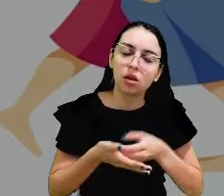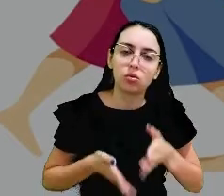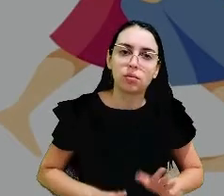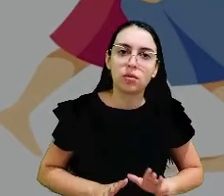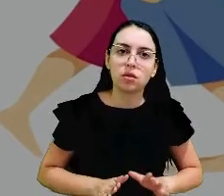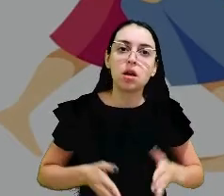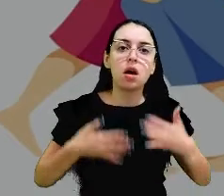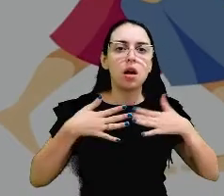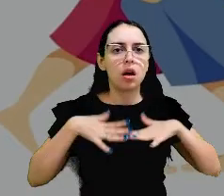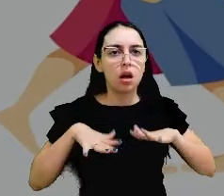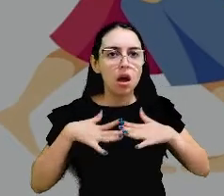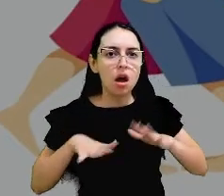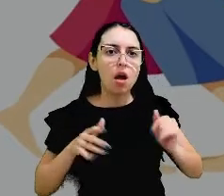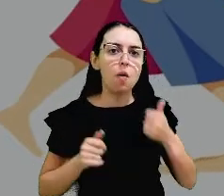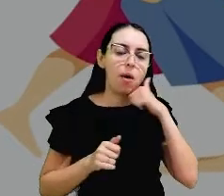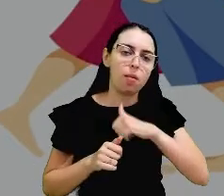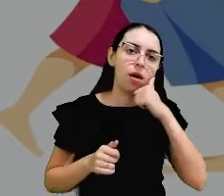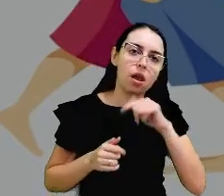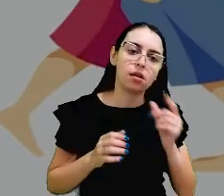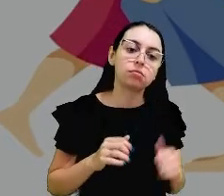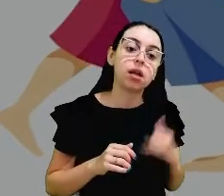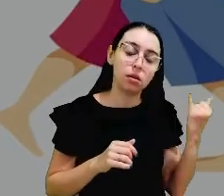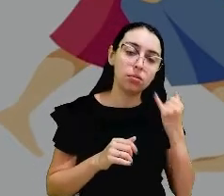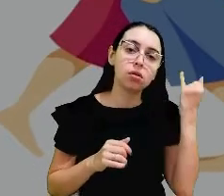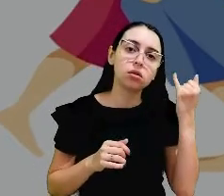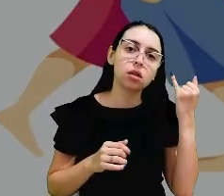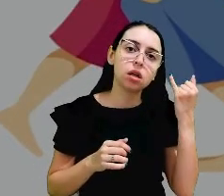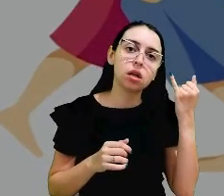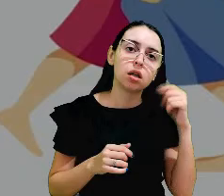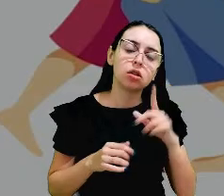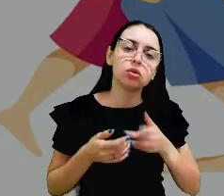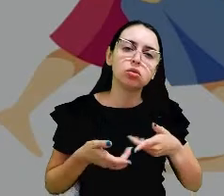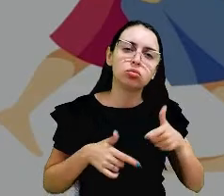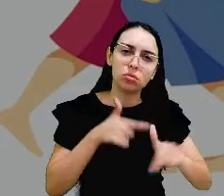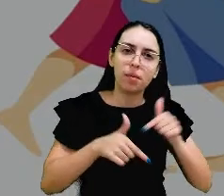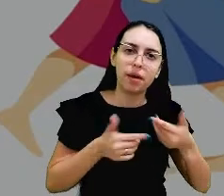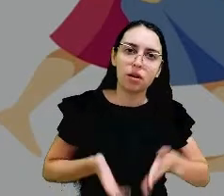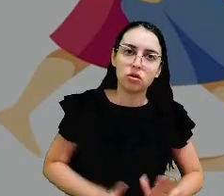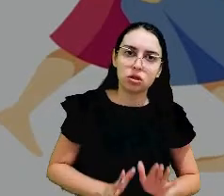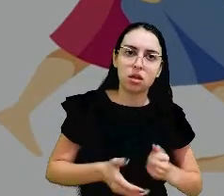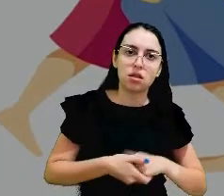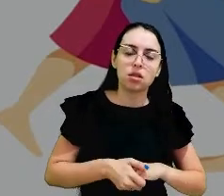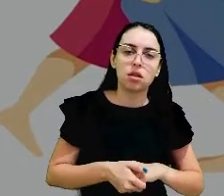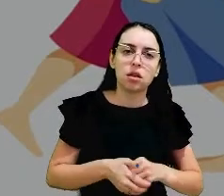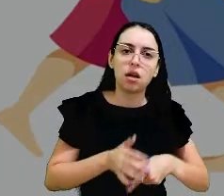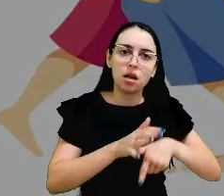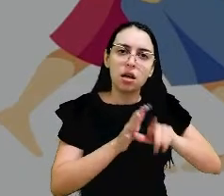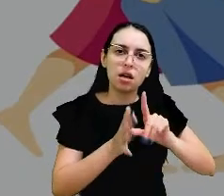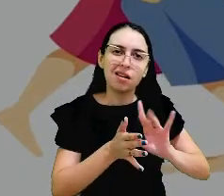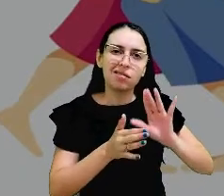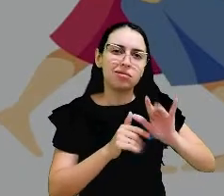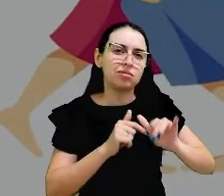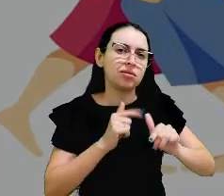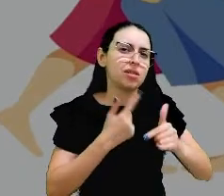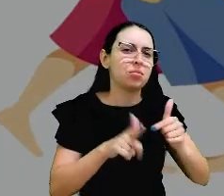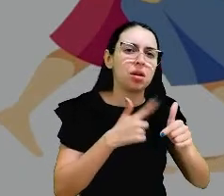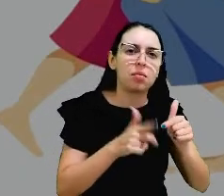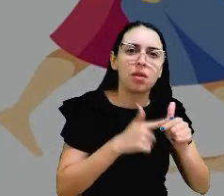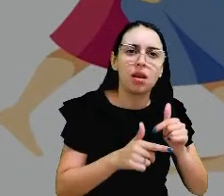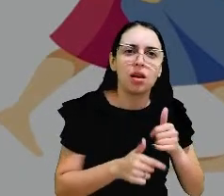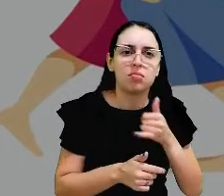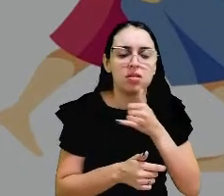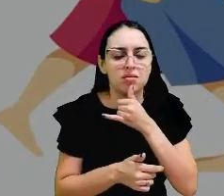que seria muito importante entrar em trabalho de parto para que a mulher prevenisse uma série de problemas, inclusive